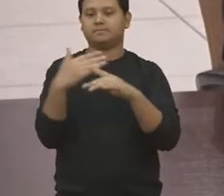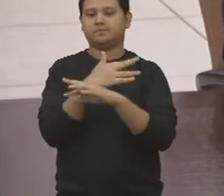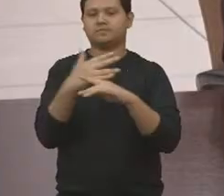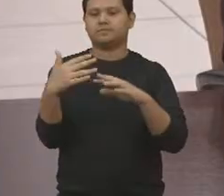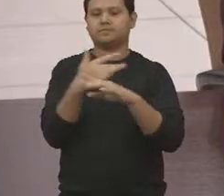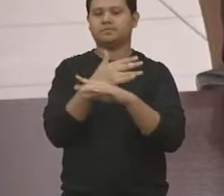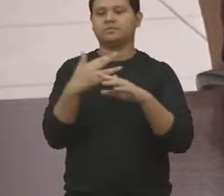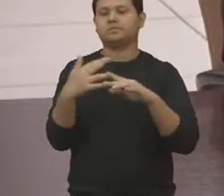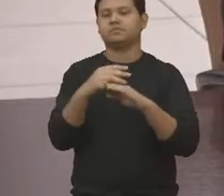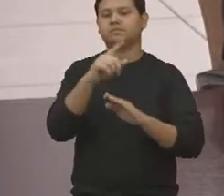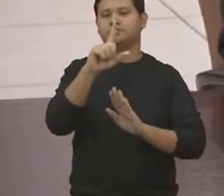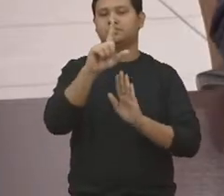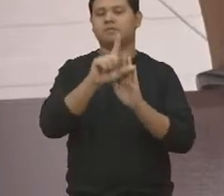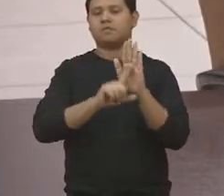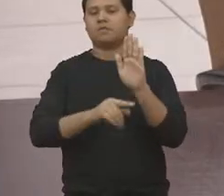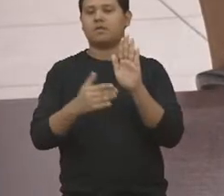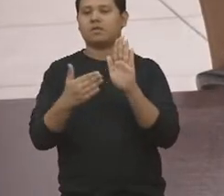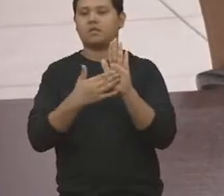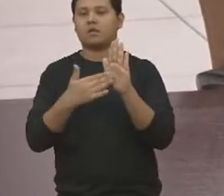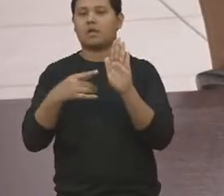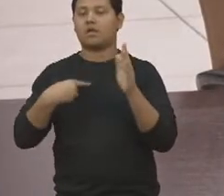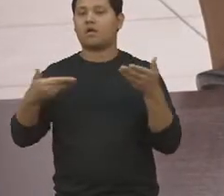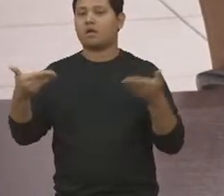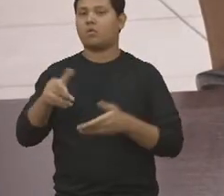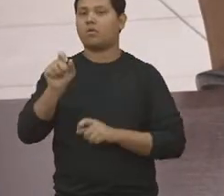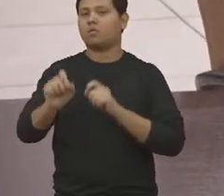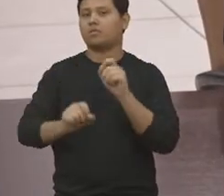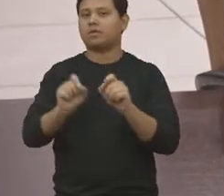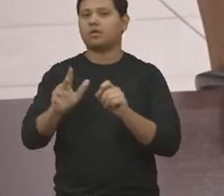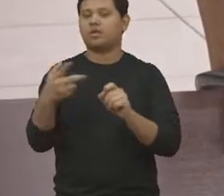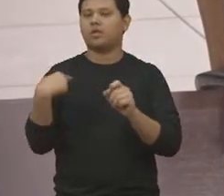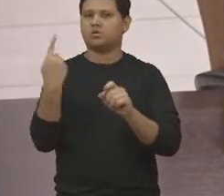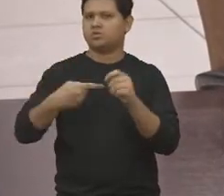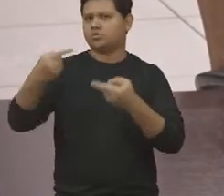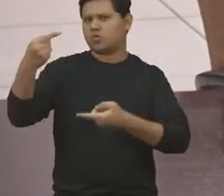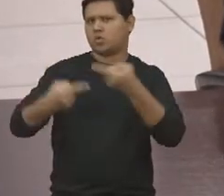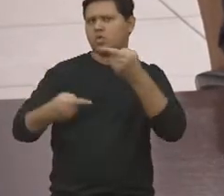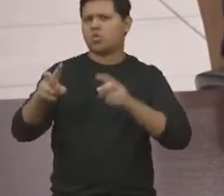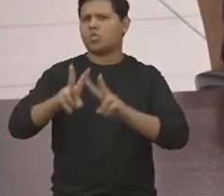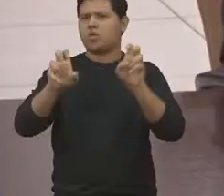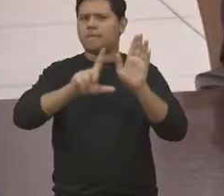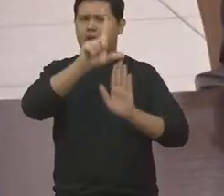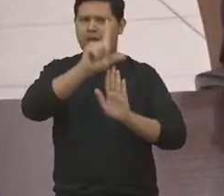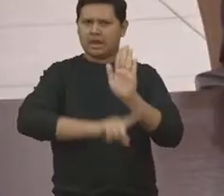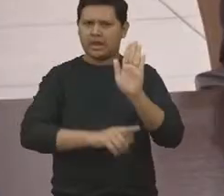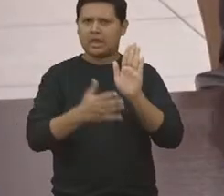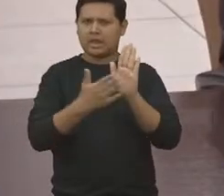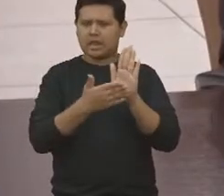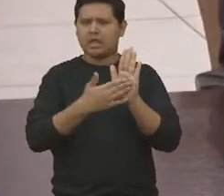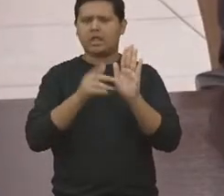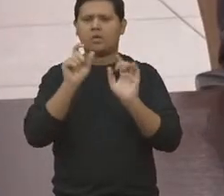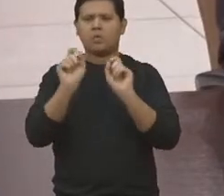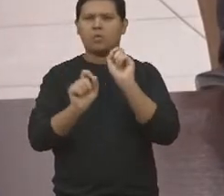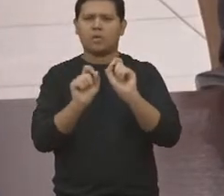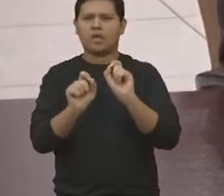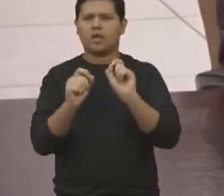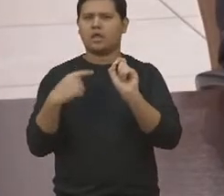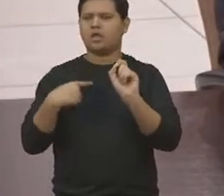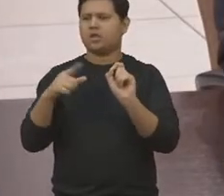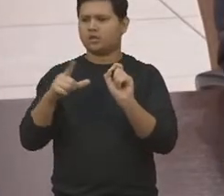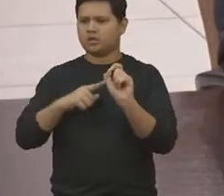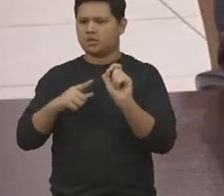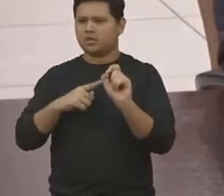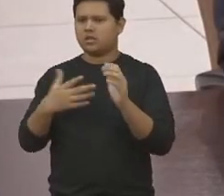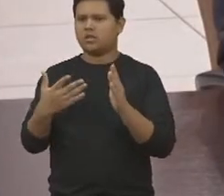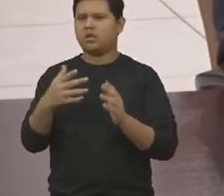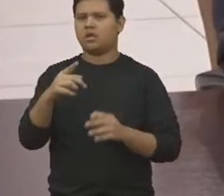que, nesse momento que a gente discute a lei de diretrizes orçamentárias, pelo fato de absorver